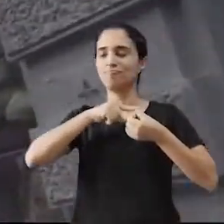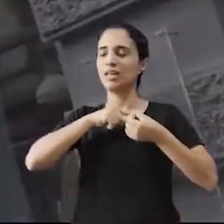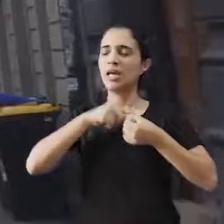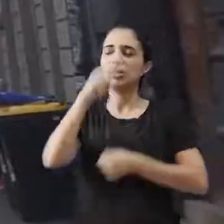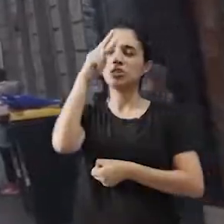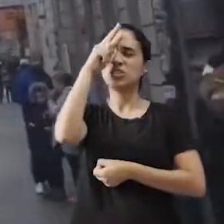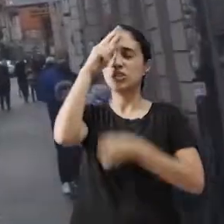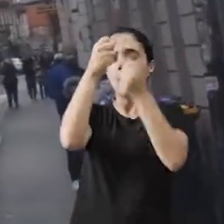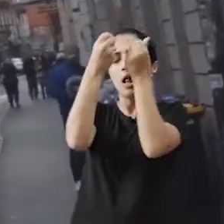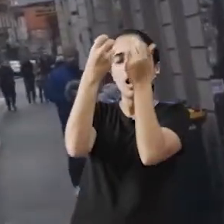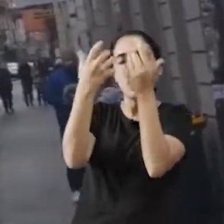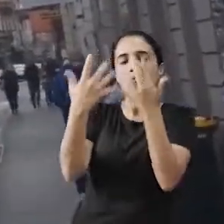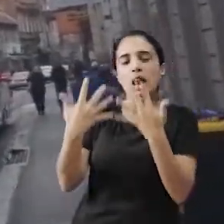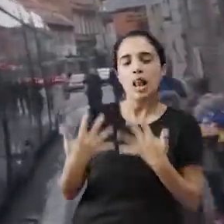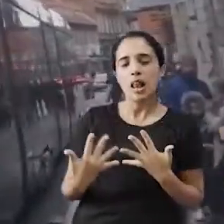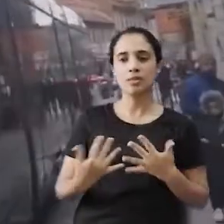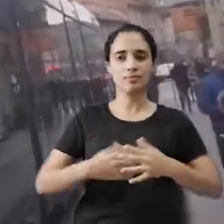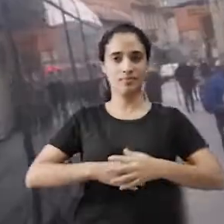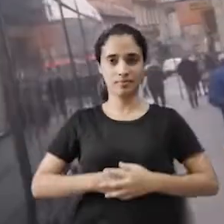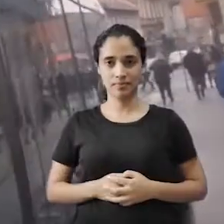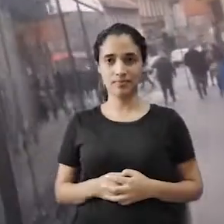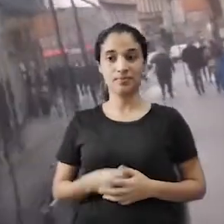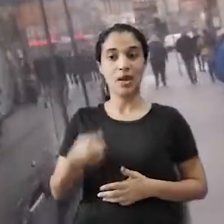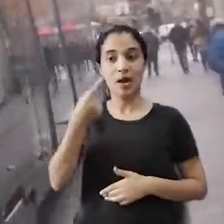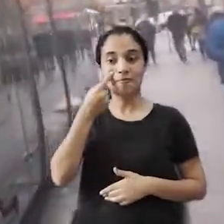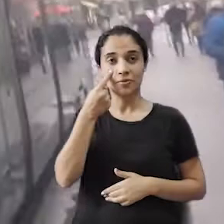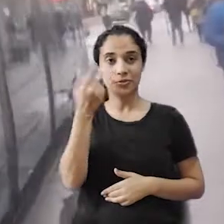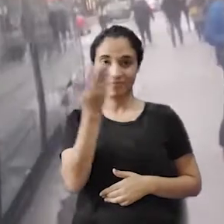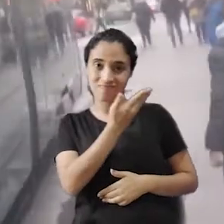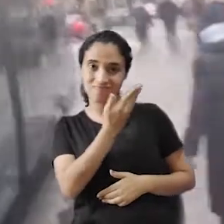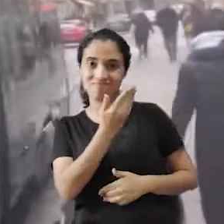contar. Olha só.